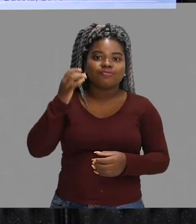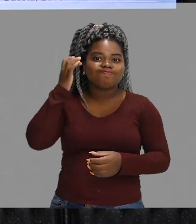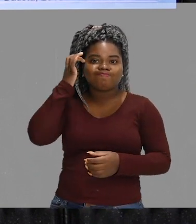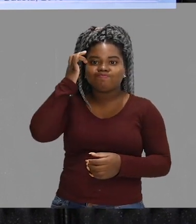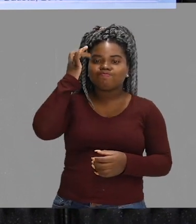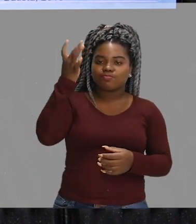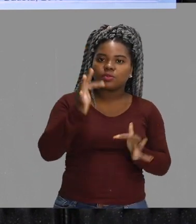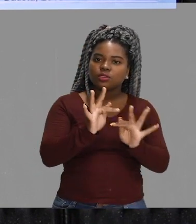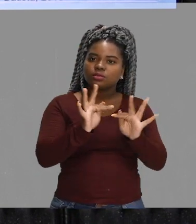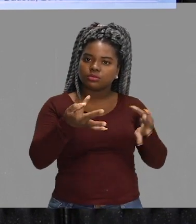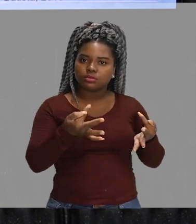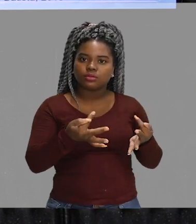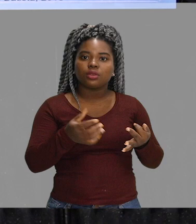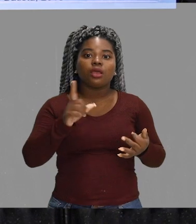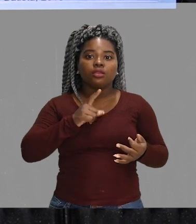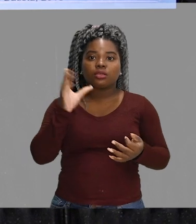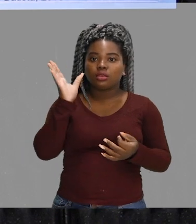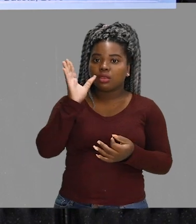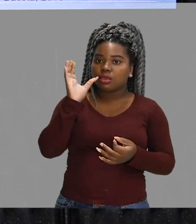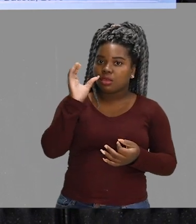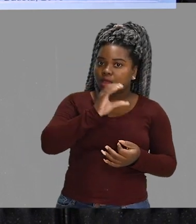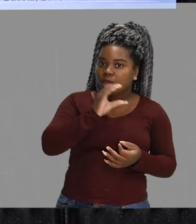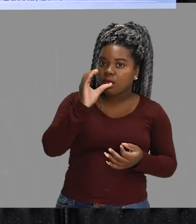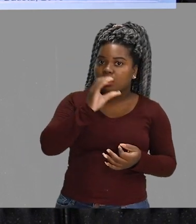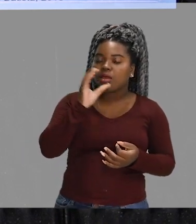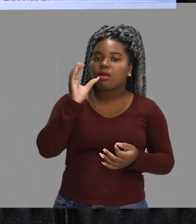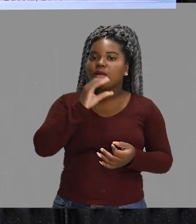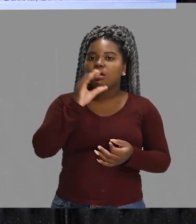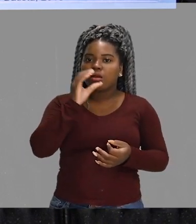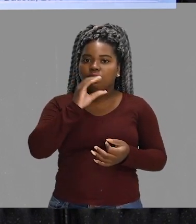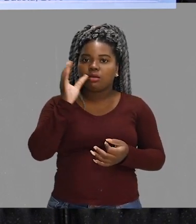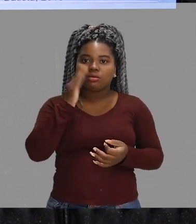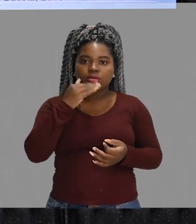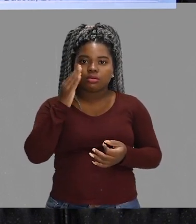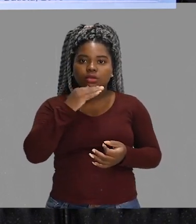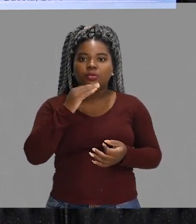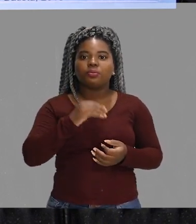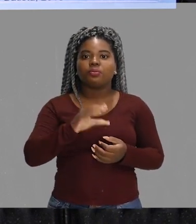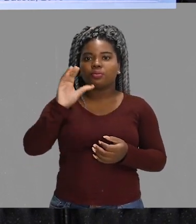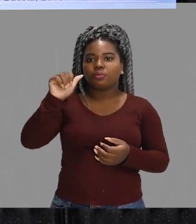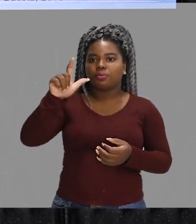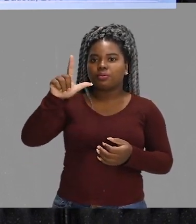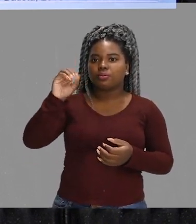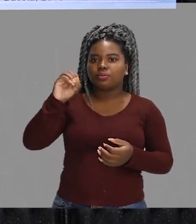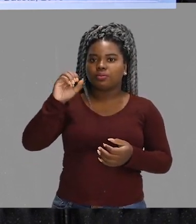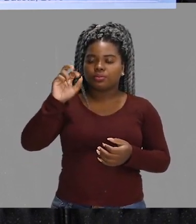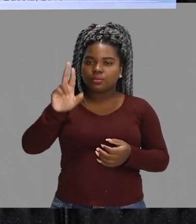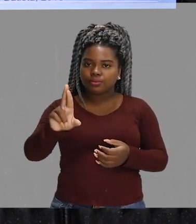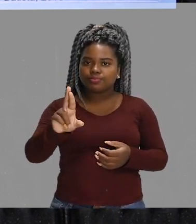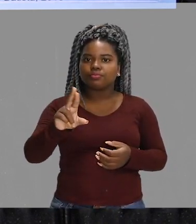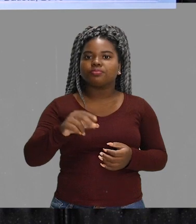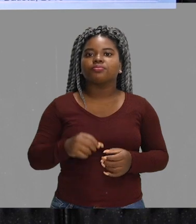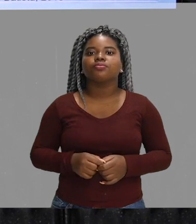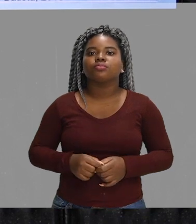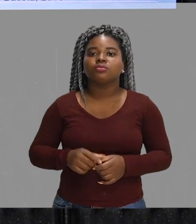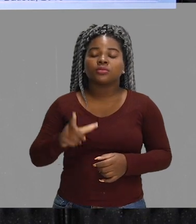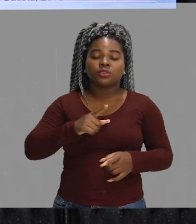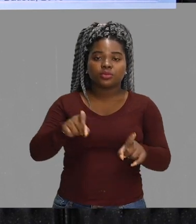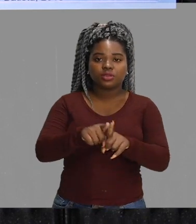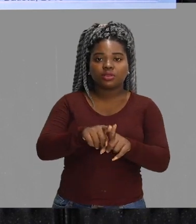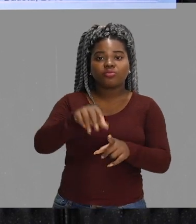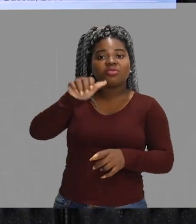B vai de 1 a 8. Eu tenho família 1B, 2B, 3B. A família B, eu vou